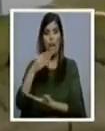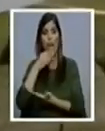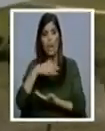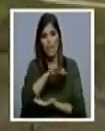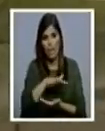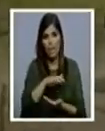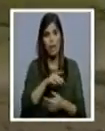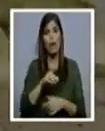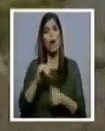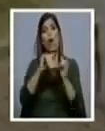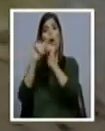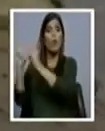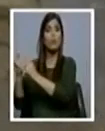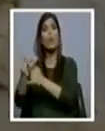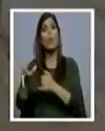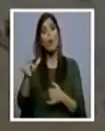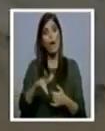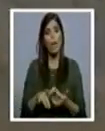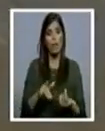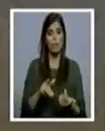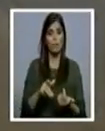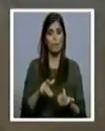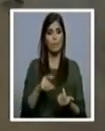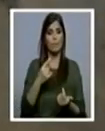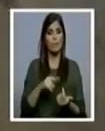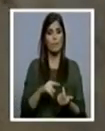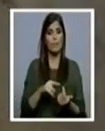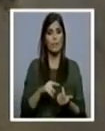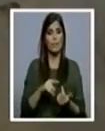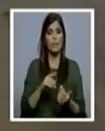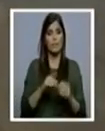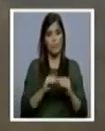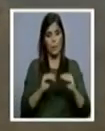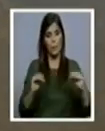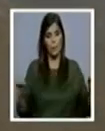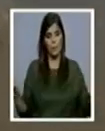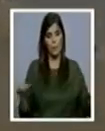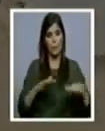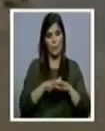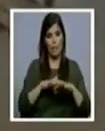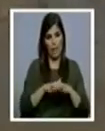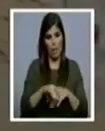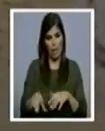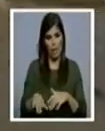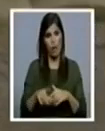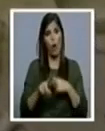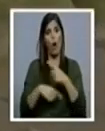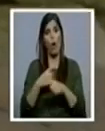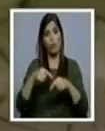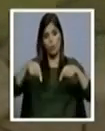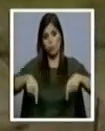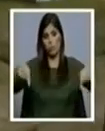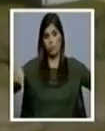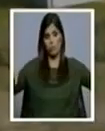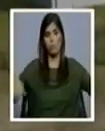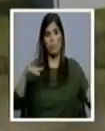areia, depois temos outra zona onde usamos uma tela de geotêxtil, outra ainda com estacas